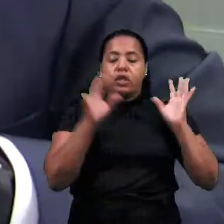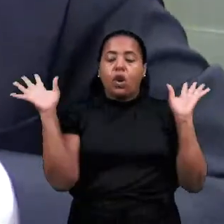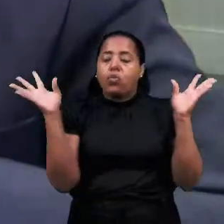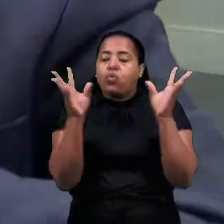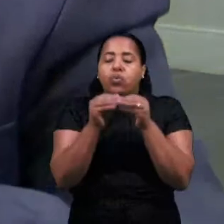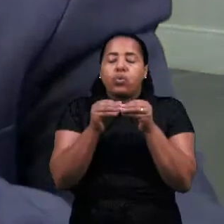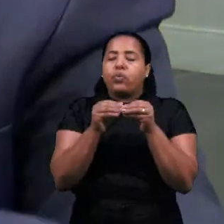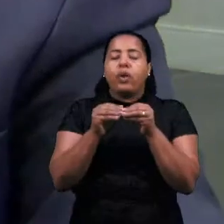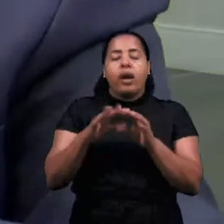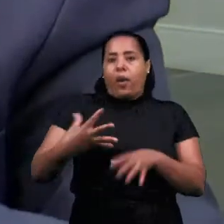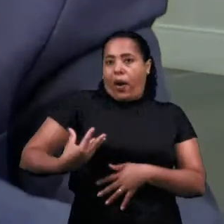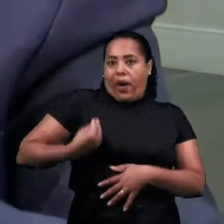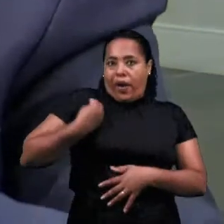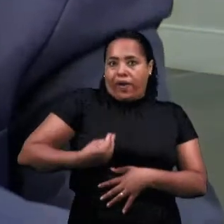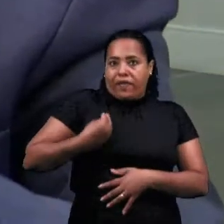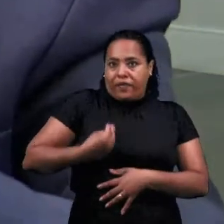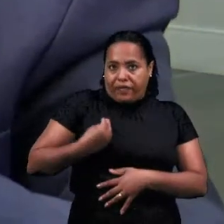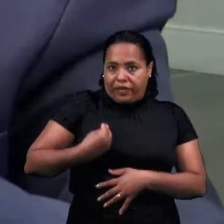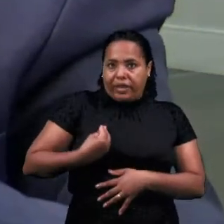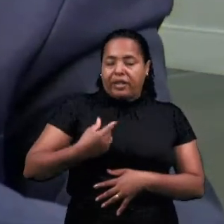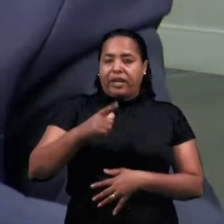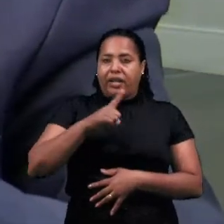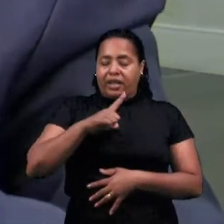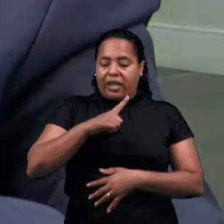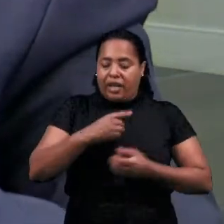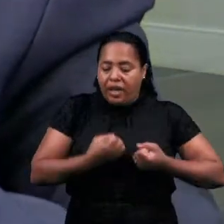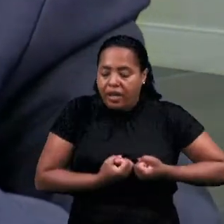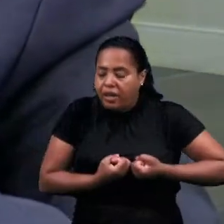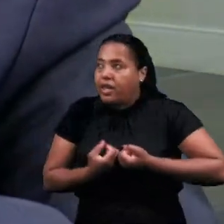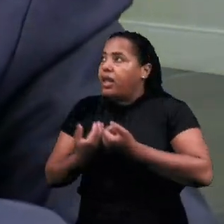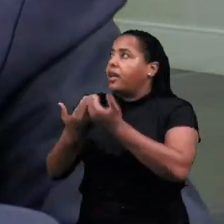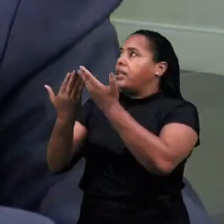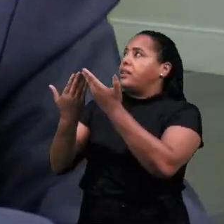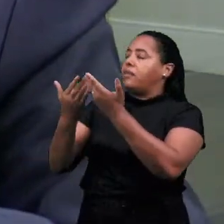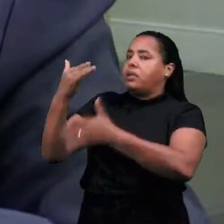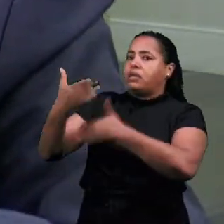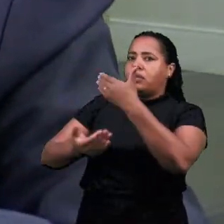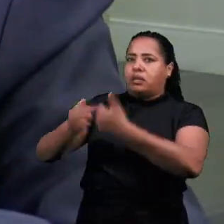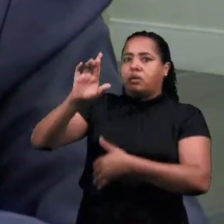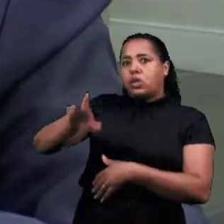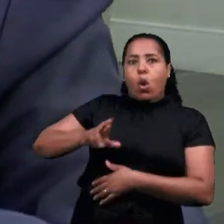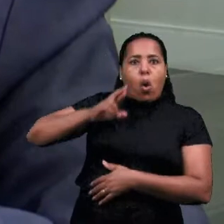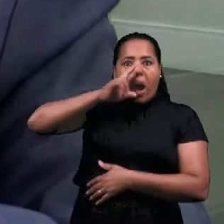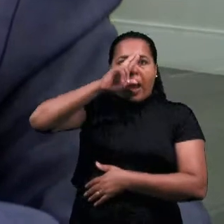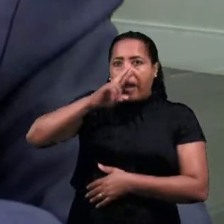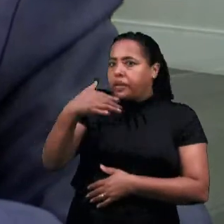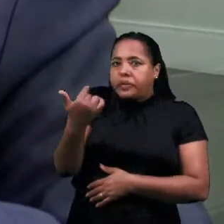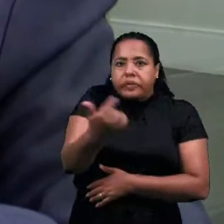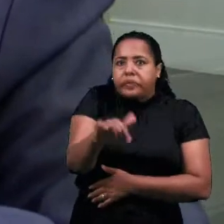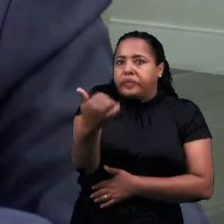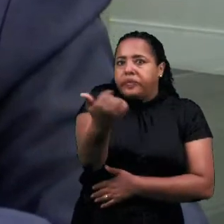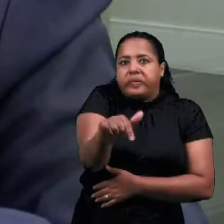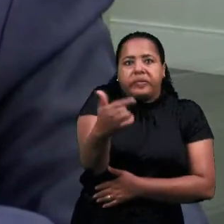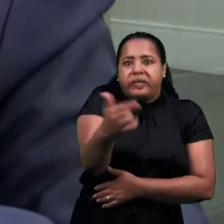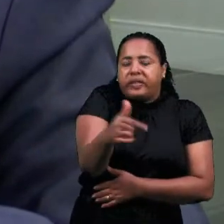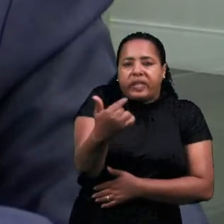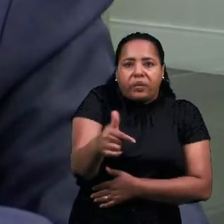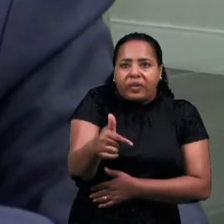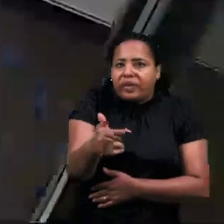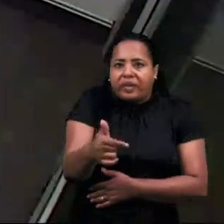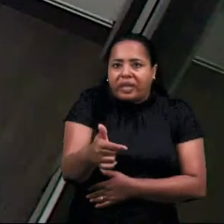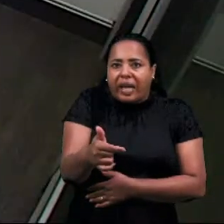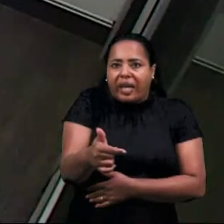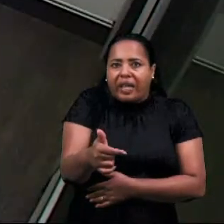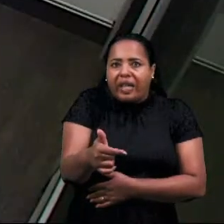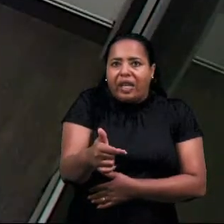seja, numa vida que é entregue diante do Senhor Jesus, não há risco de haver recusa. E de